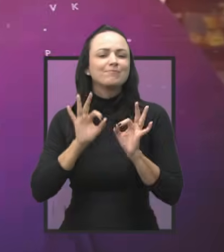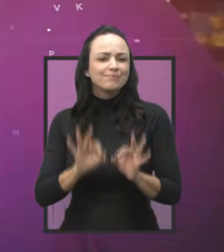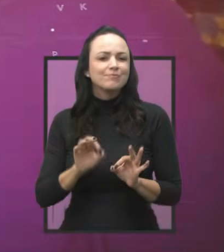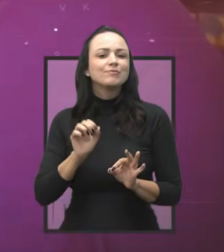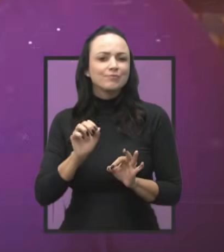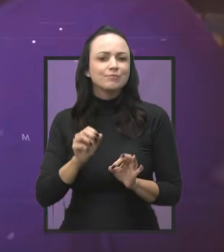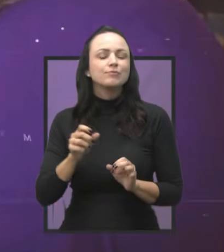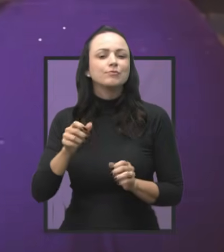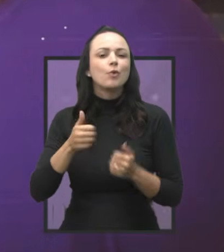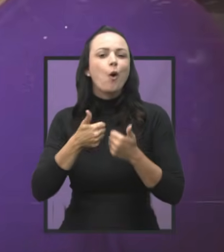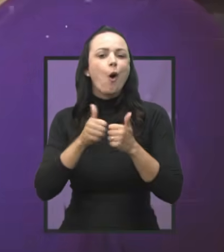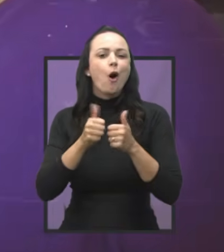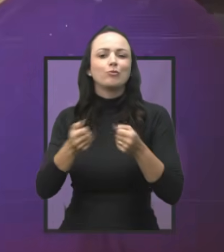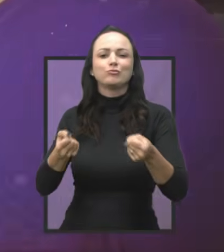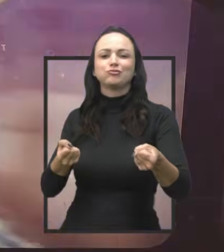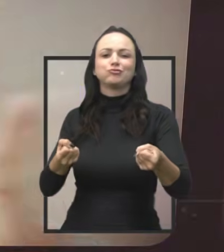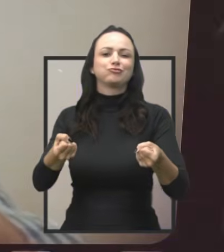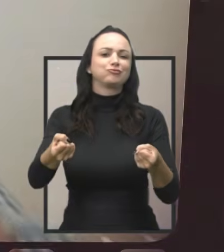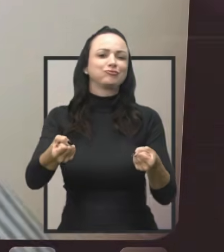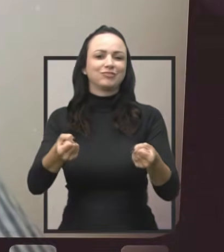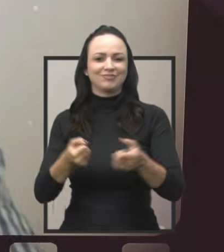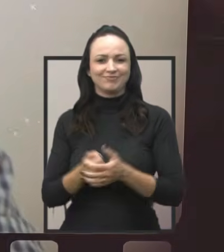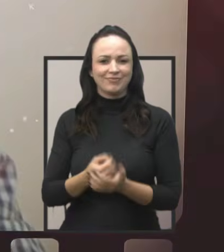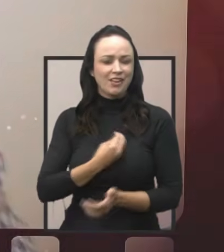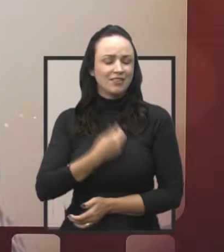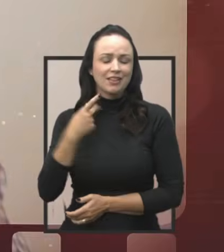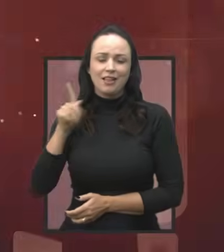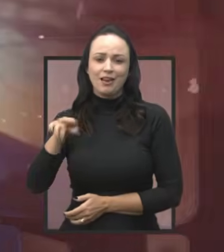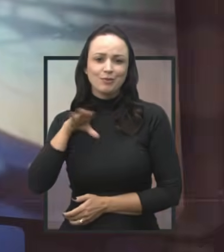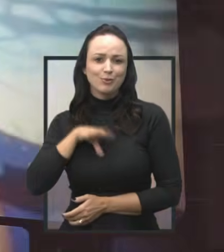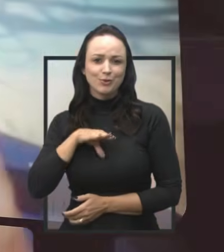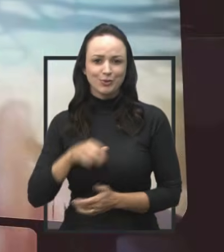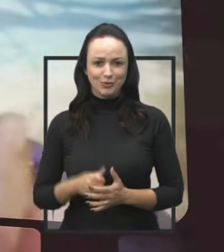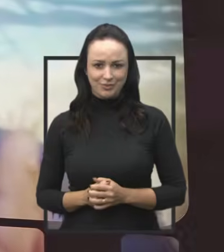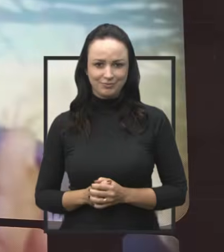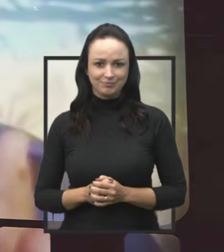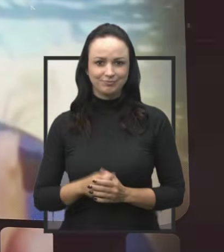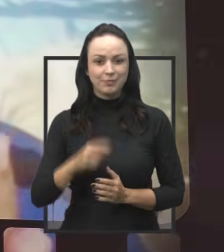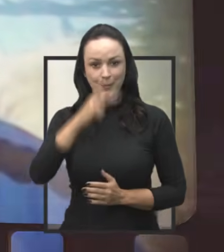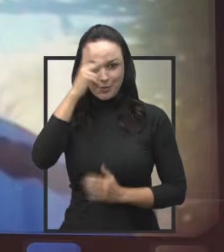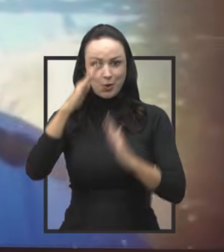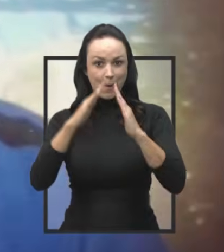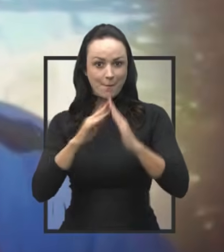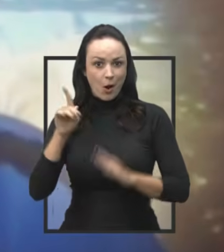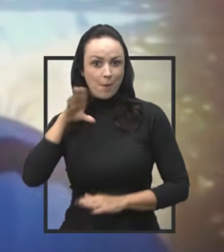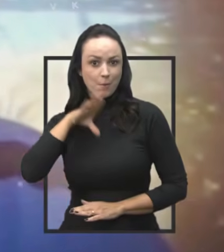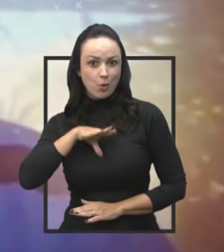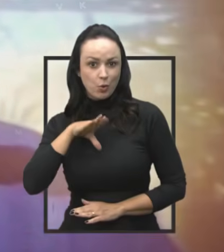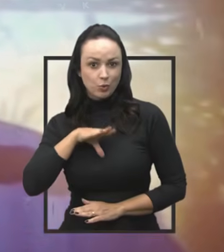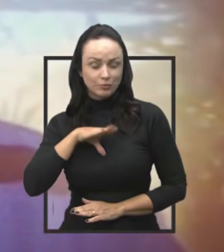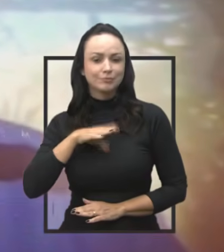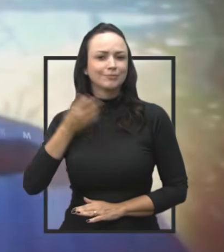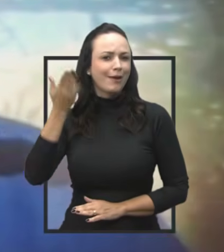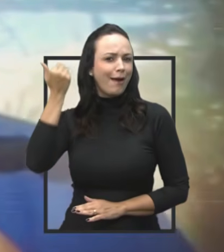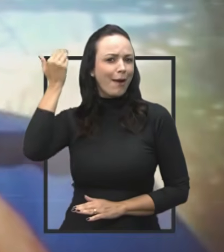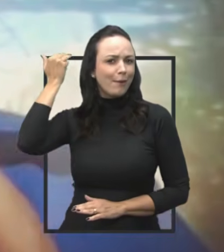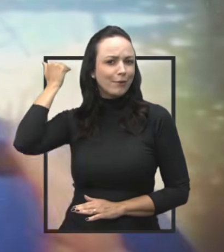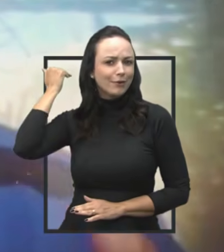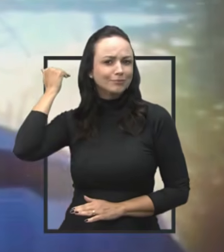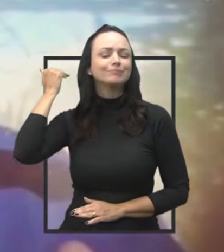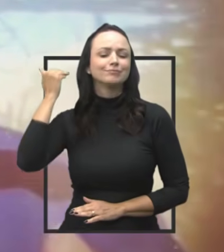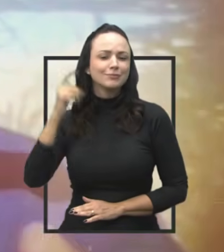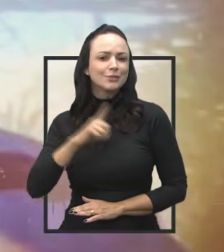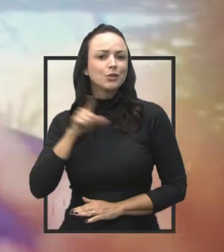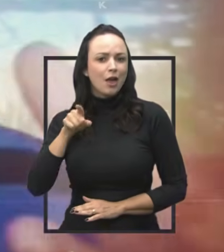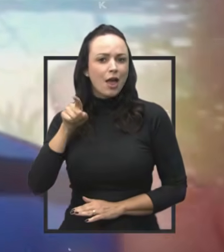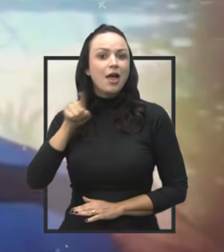de estar em cima dirigindo um ônibus. A vida dele era o distrito. Moradores do distrito, sobretudo naquela época,